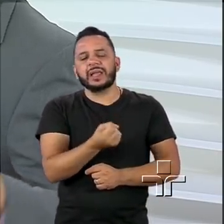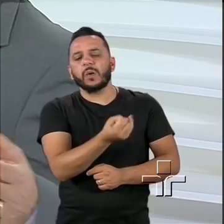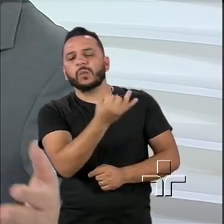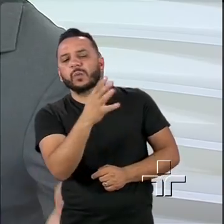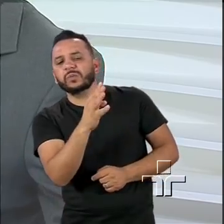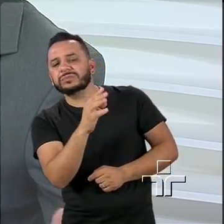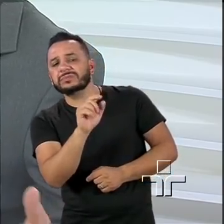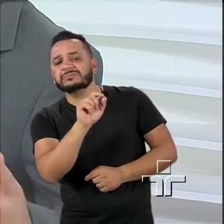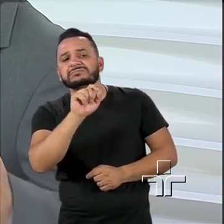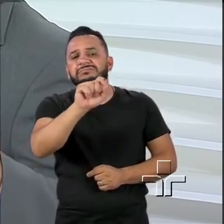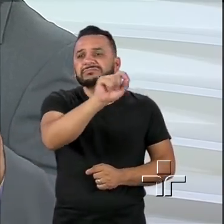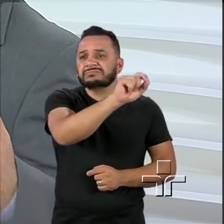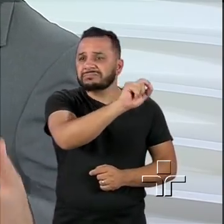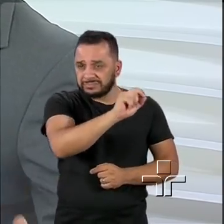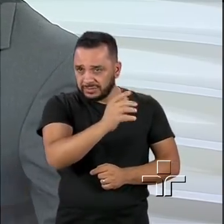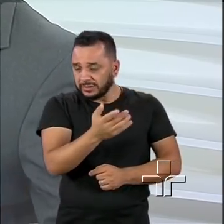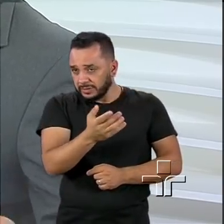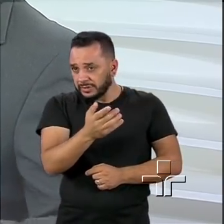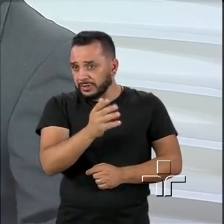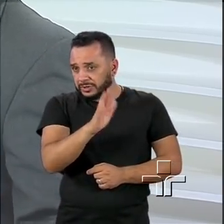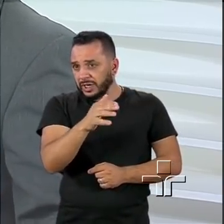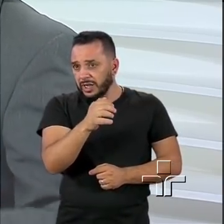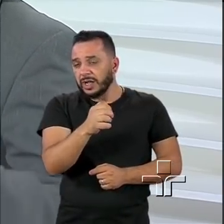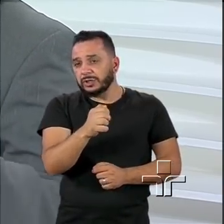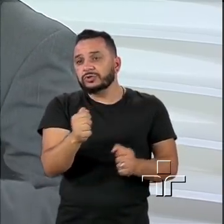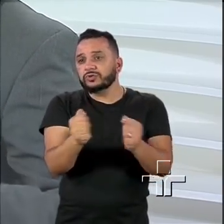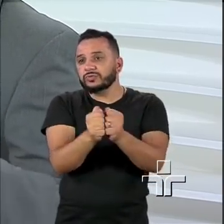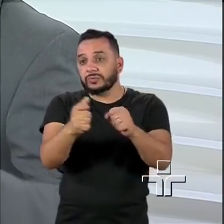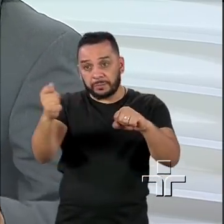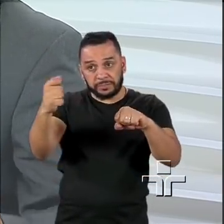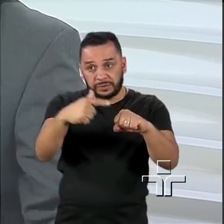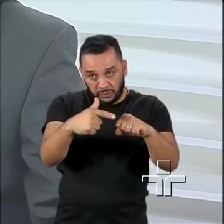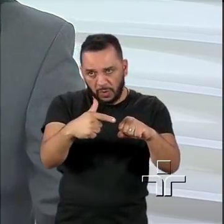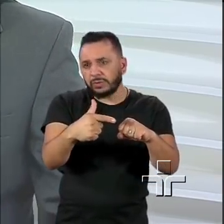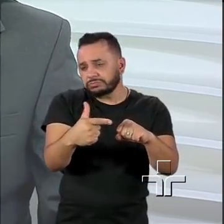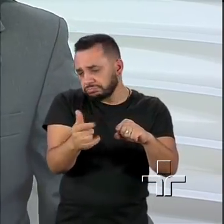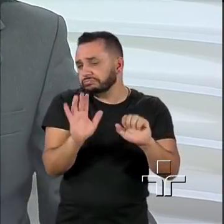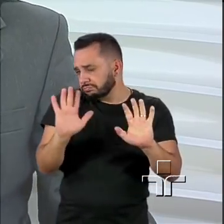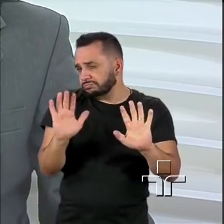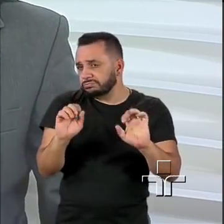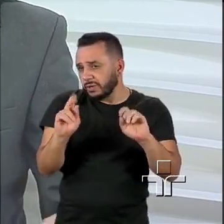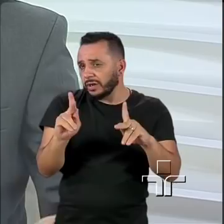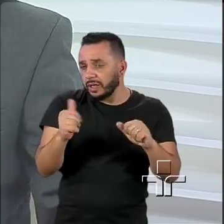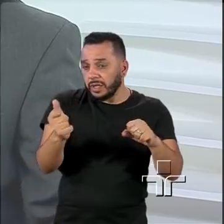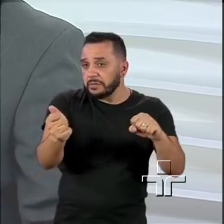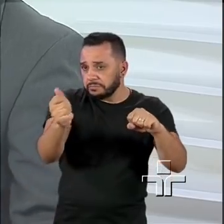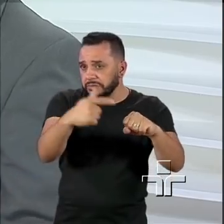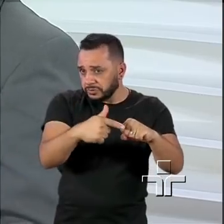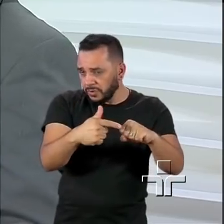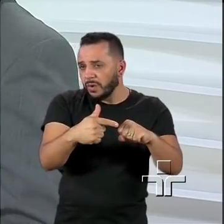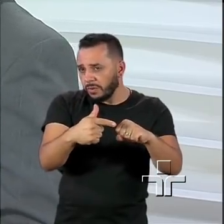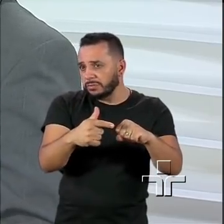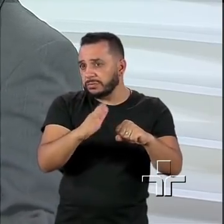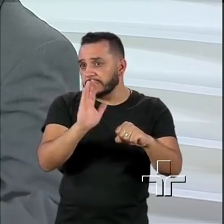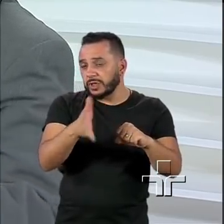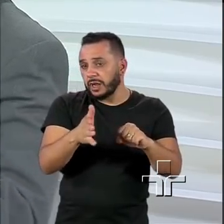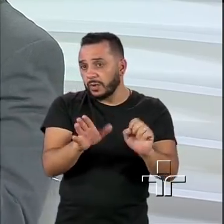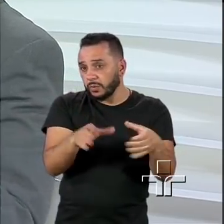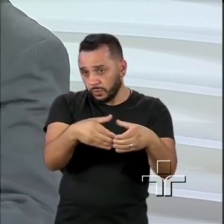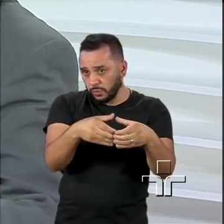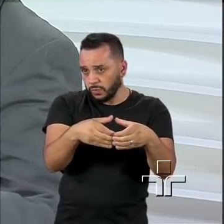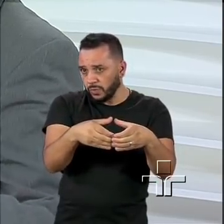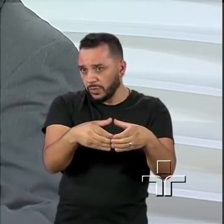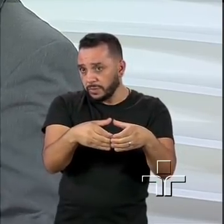estão com a candidatura do PSOL, ou seja, um pedaço do movimento social está com a